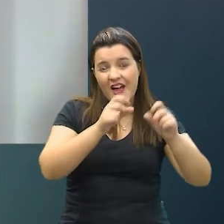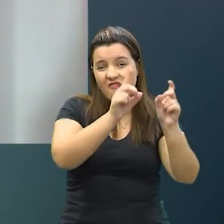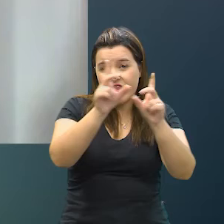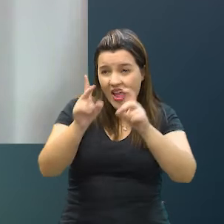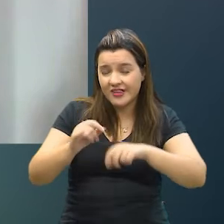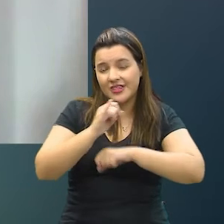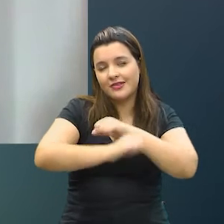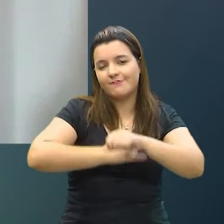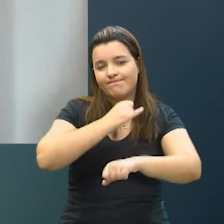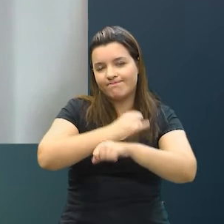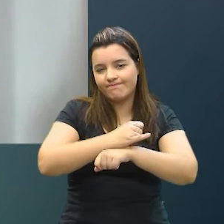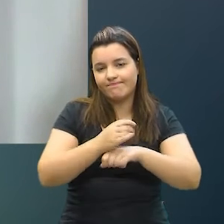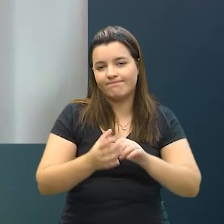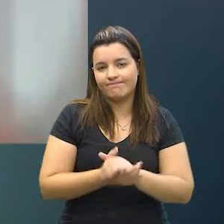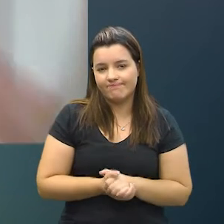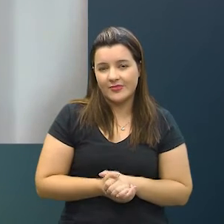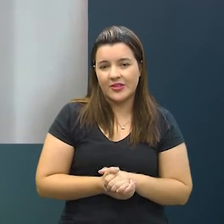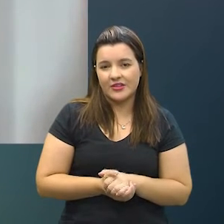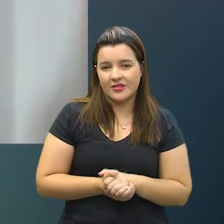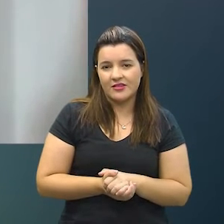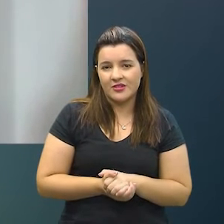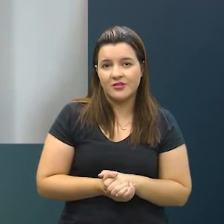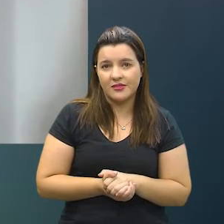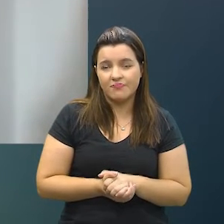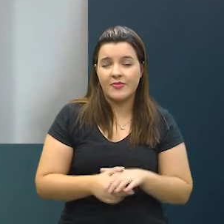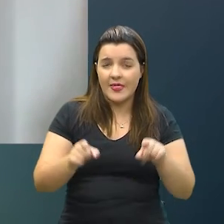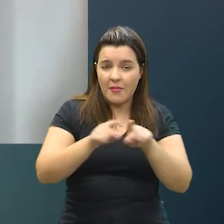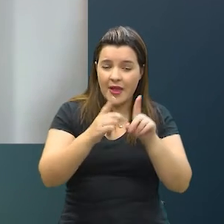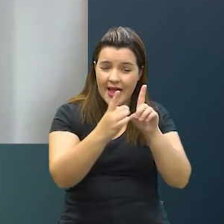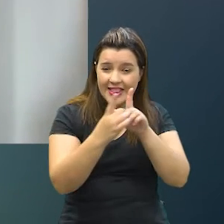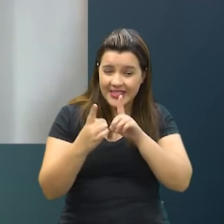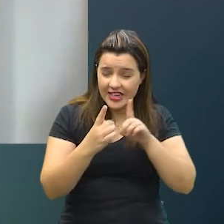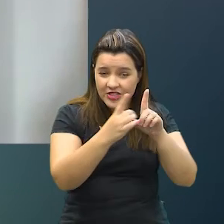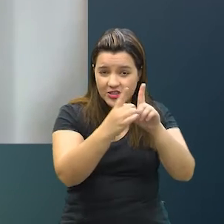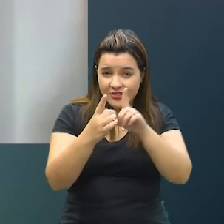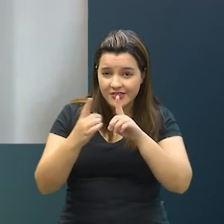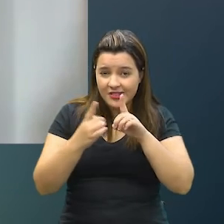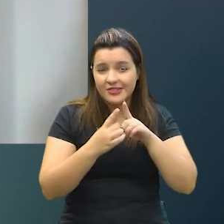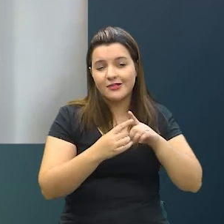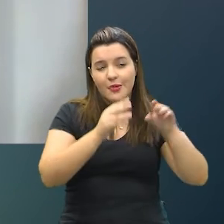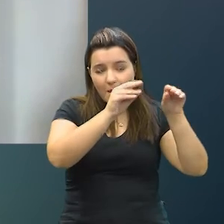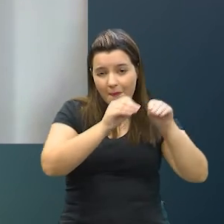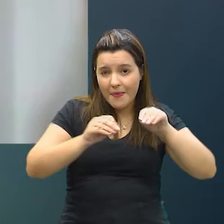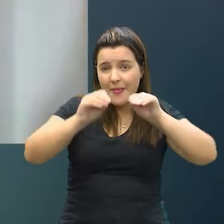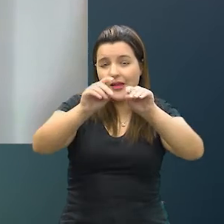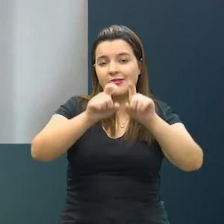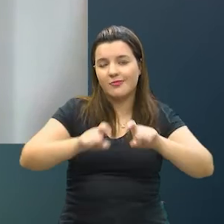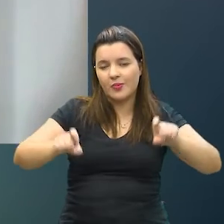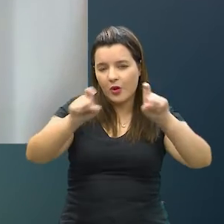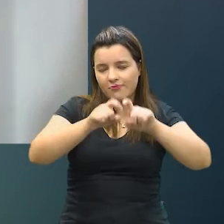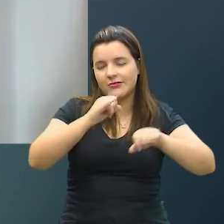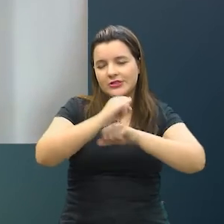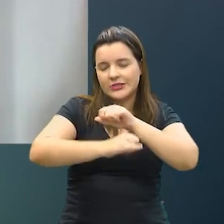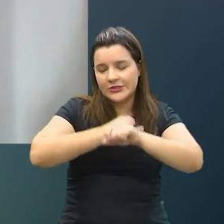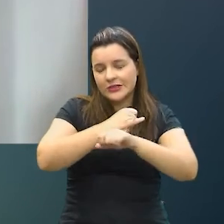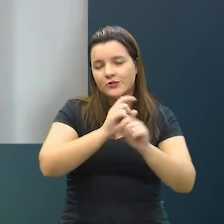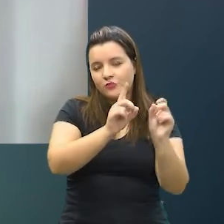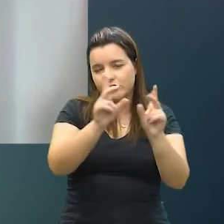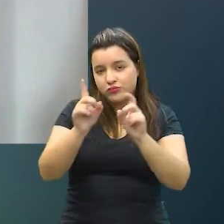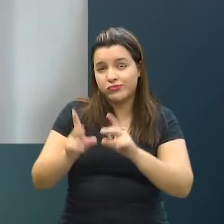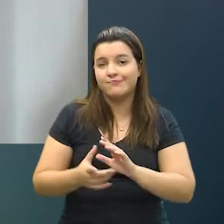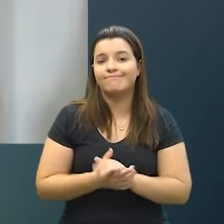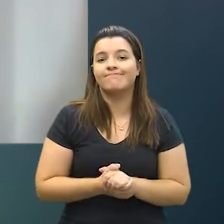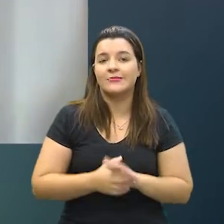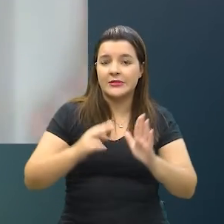para quem trabalha assim com comércio e serviços, né, digitalizar a sua empresa significa,